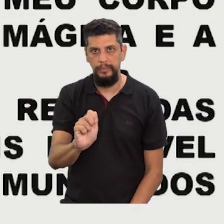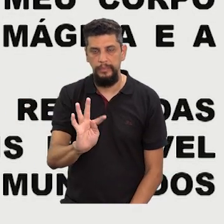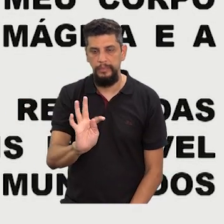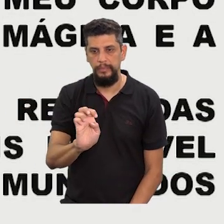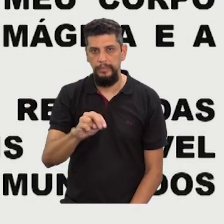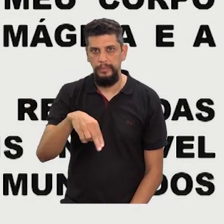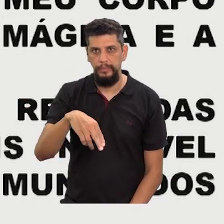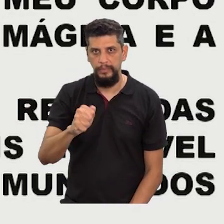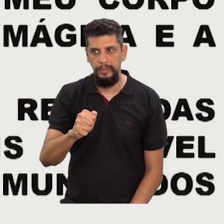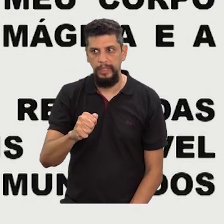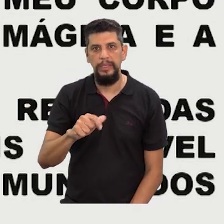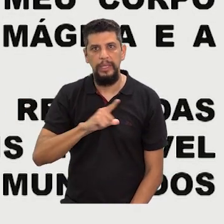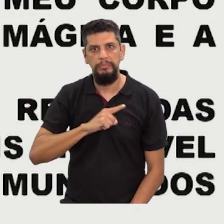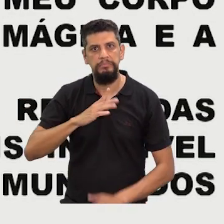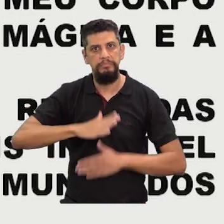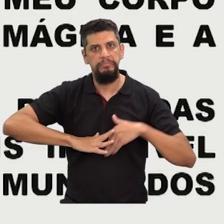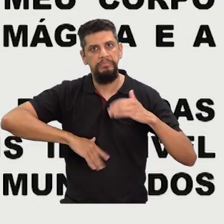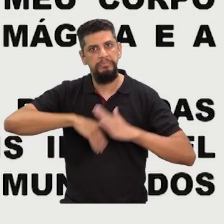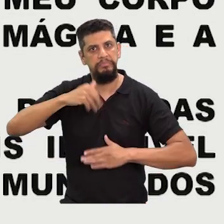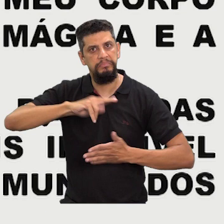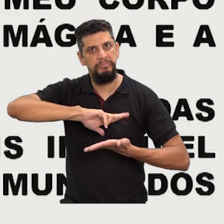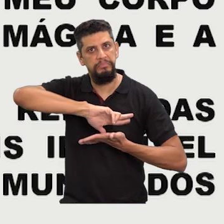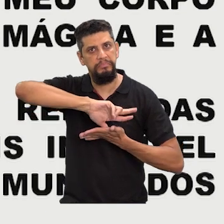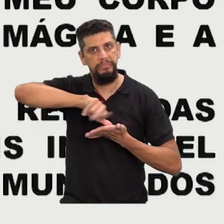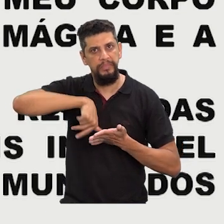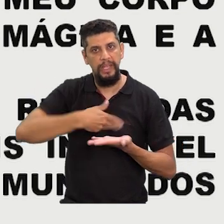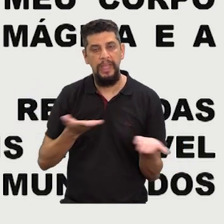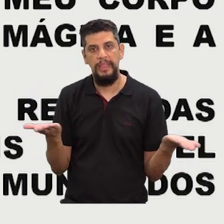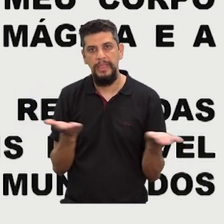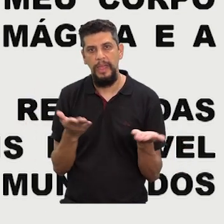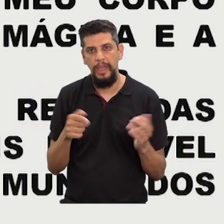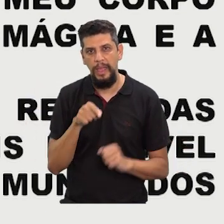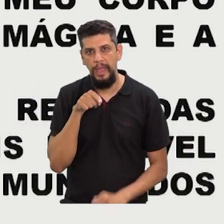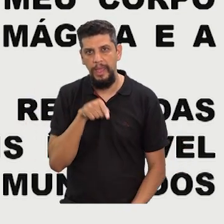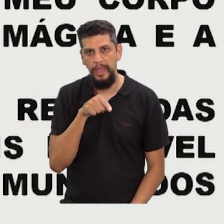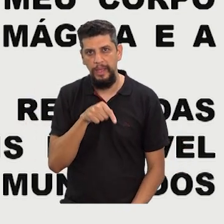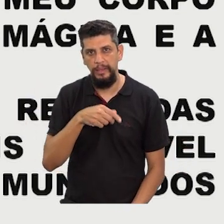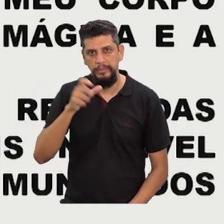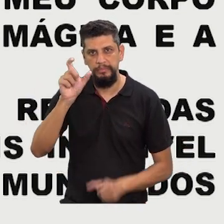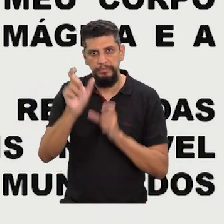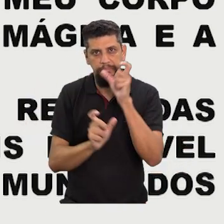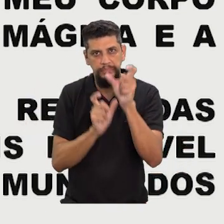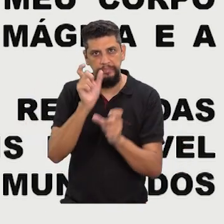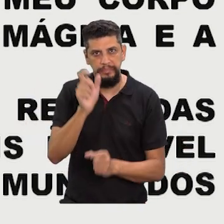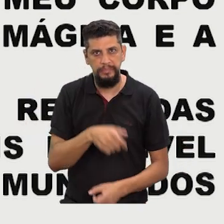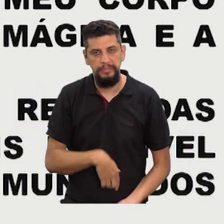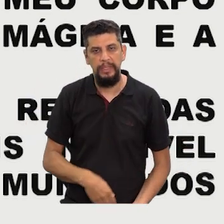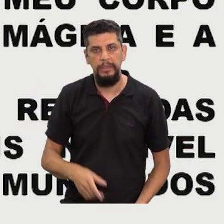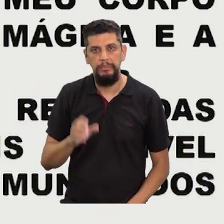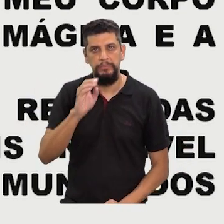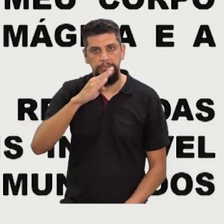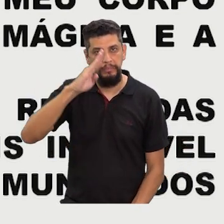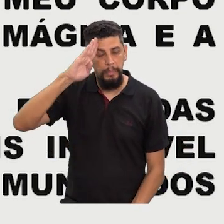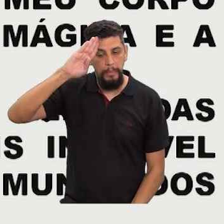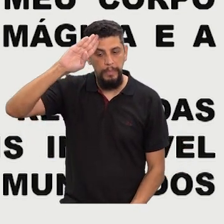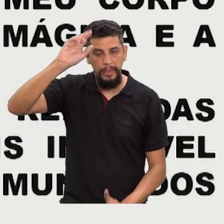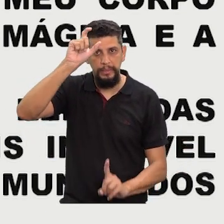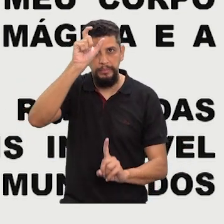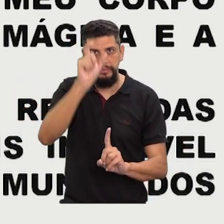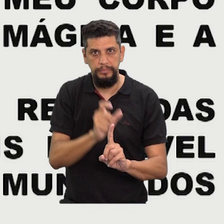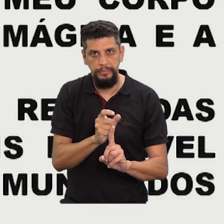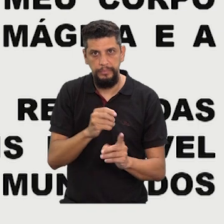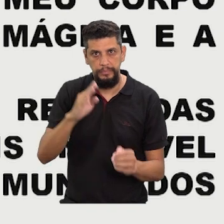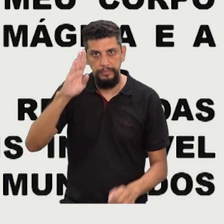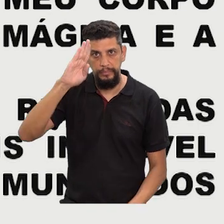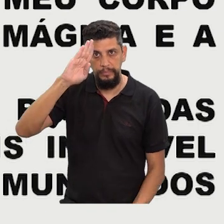da sabedoria e das habilidades, certo? Então, ela vai ser uma das personagens que vai protagonizar a história